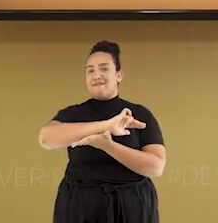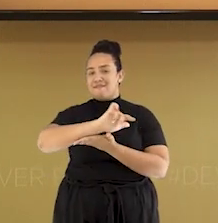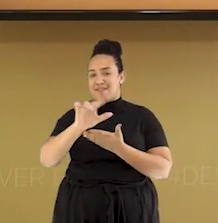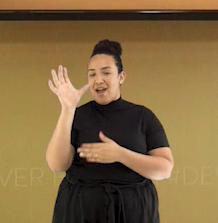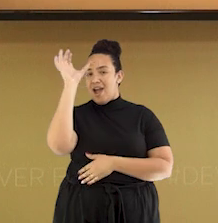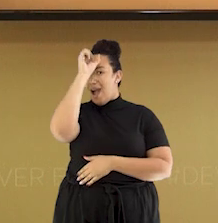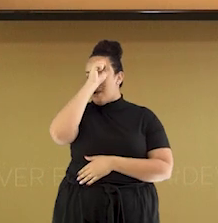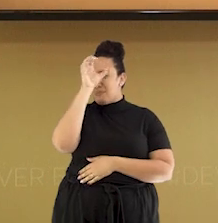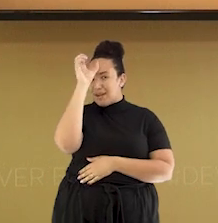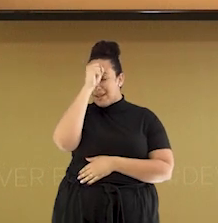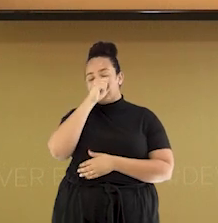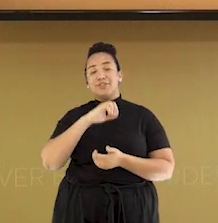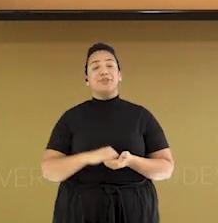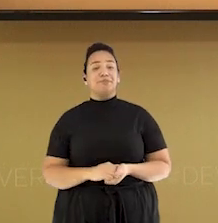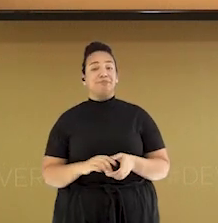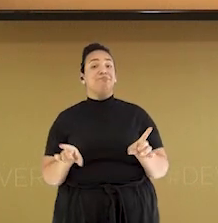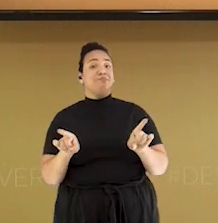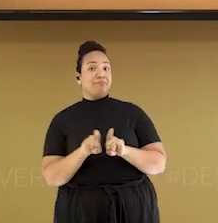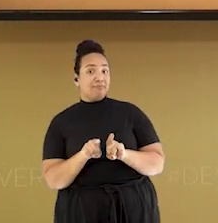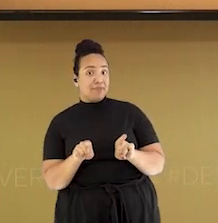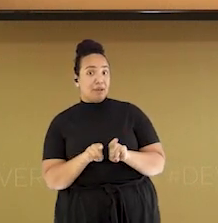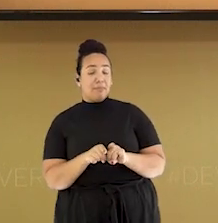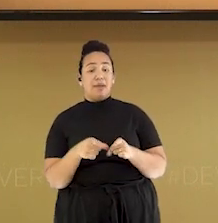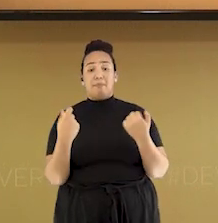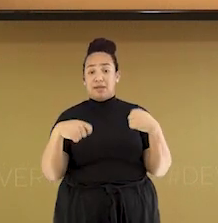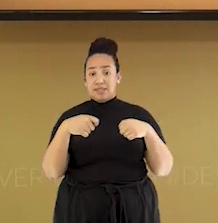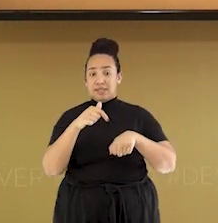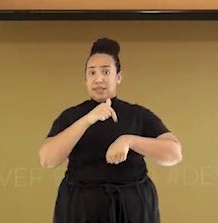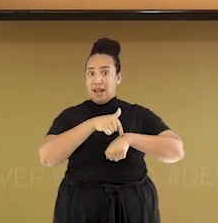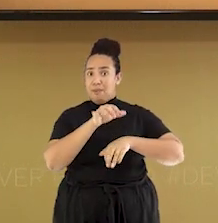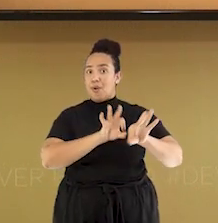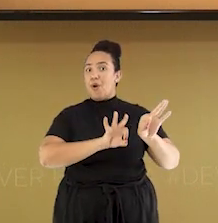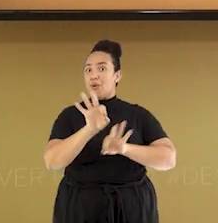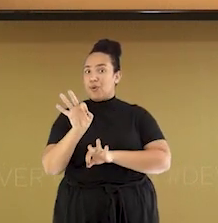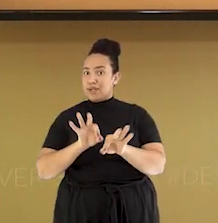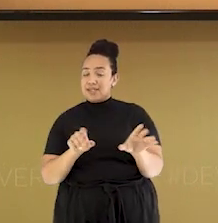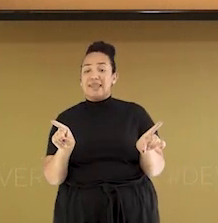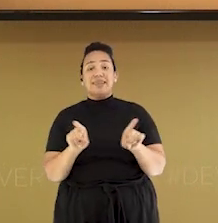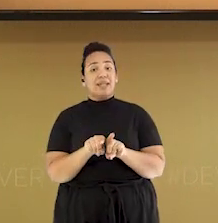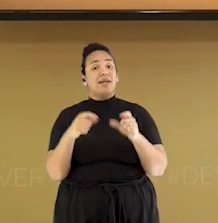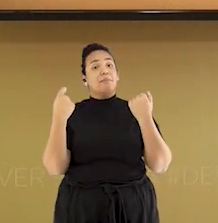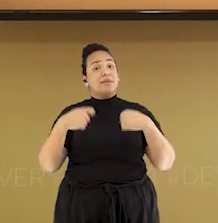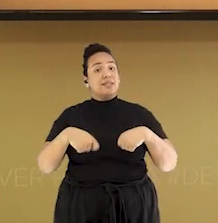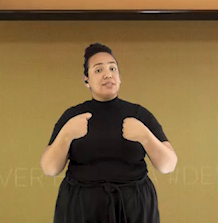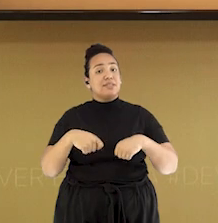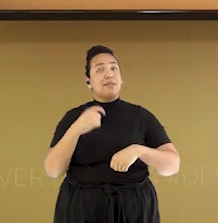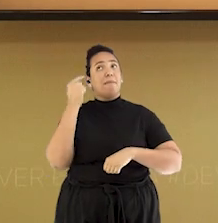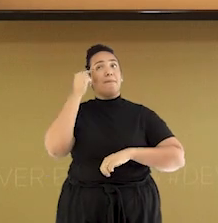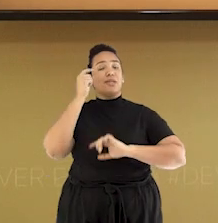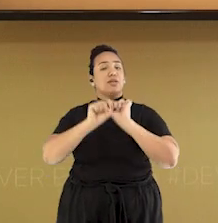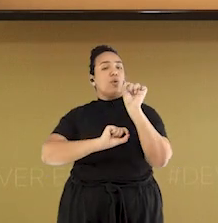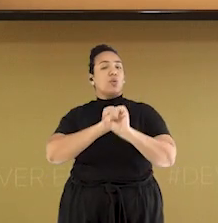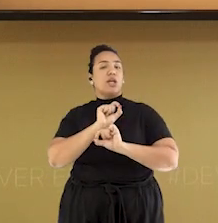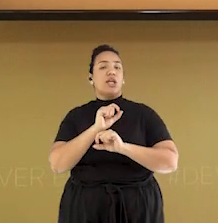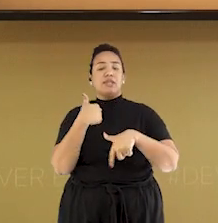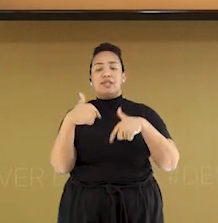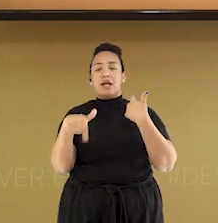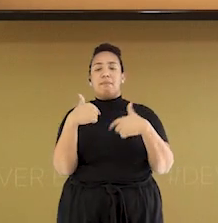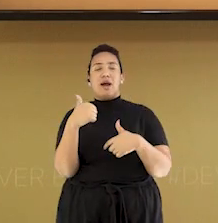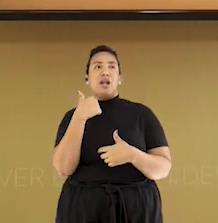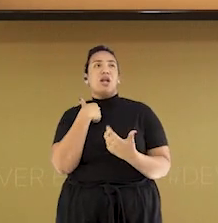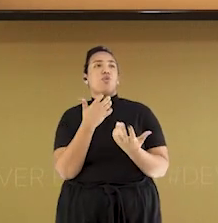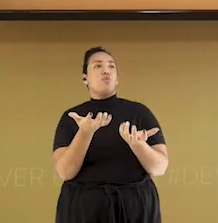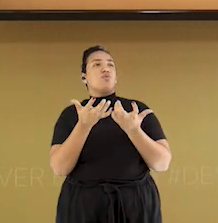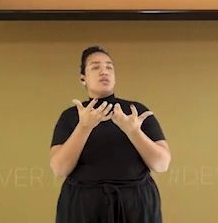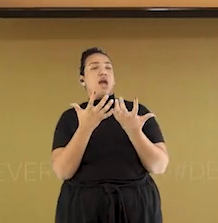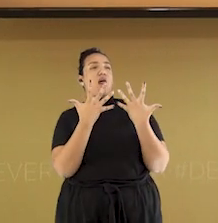de pensarmos no nosso tempo, para que ele fique bem organizado, também precisamos pensar em quais trabalhos queremos ou